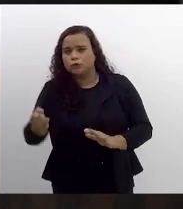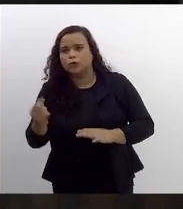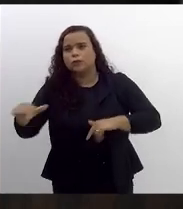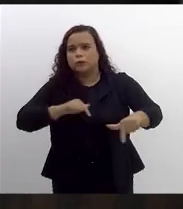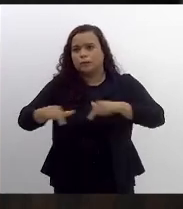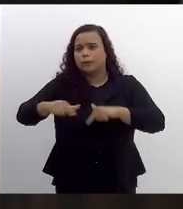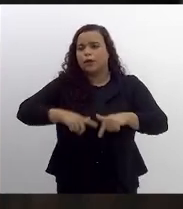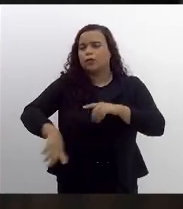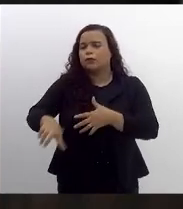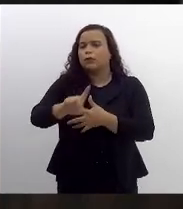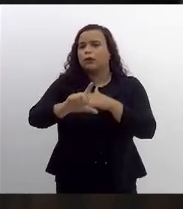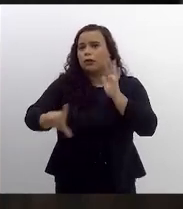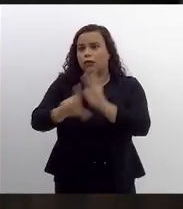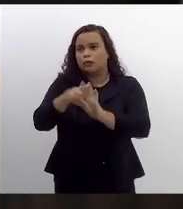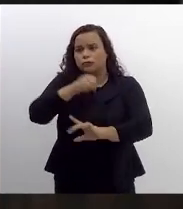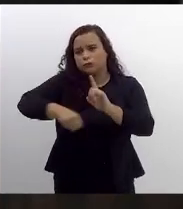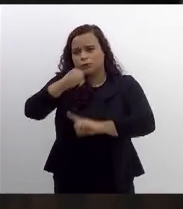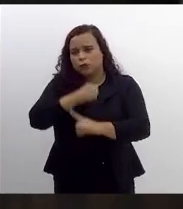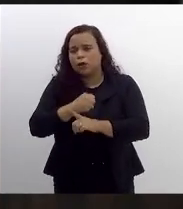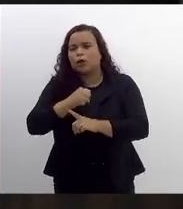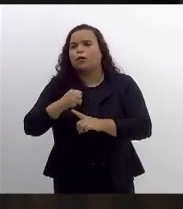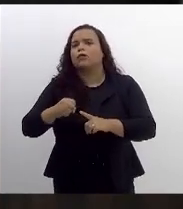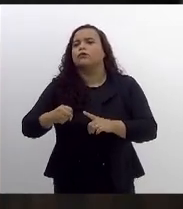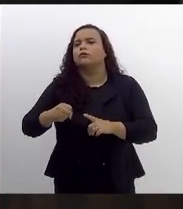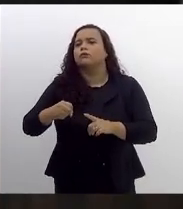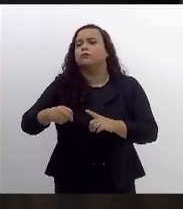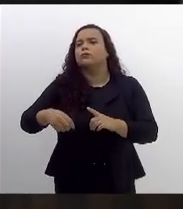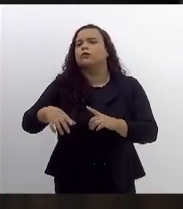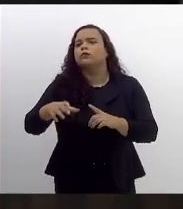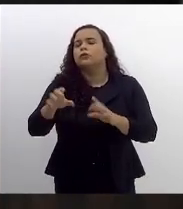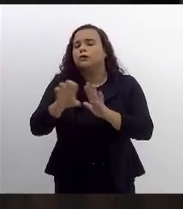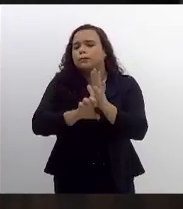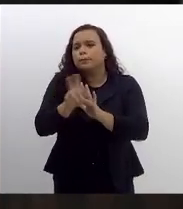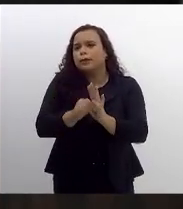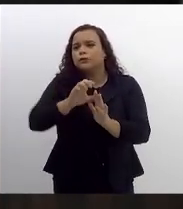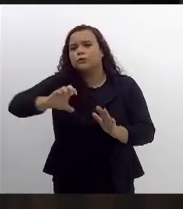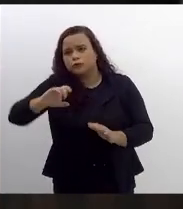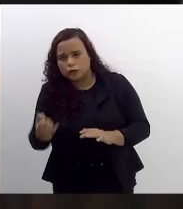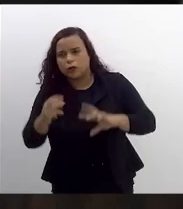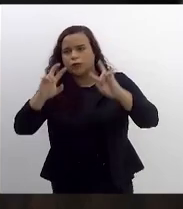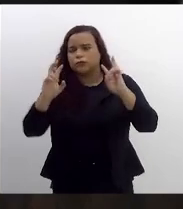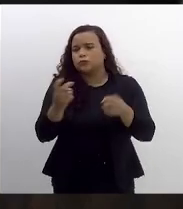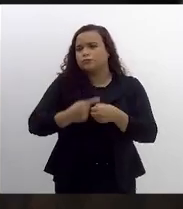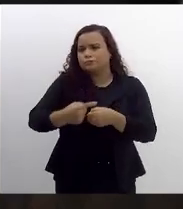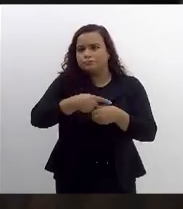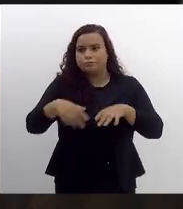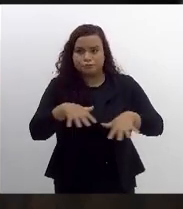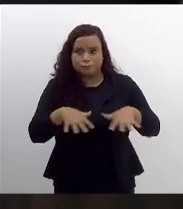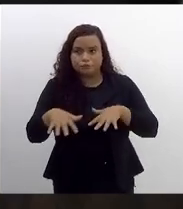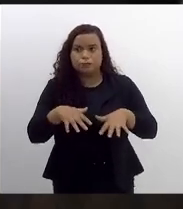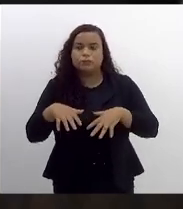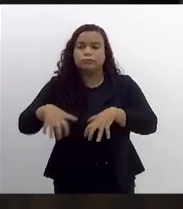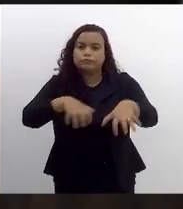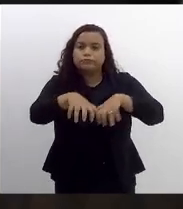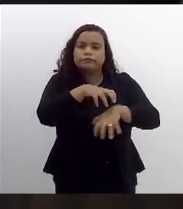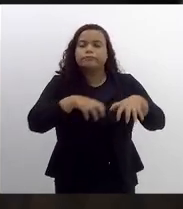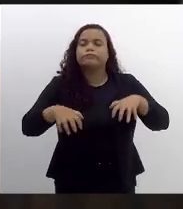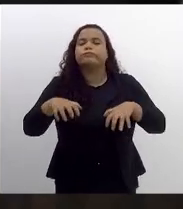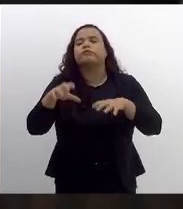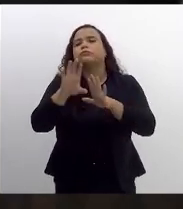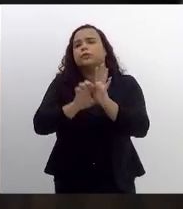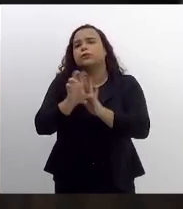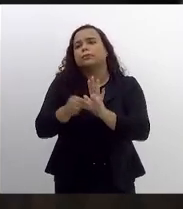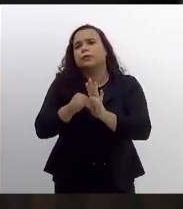social e Seguridade Social com as emendas da ccj de assuntos principais do momento regional com as emendas STJD orçamento